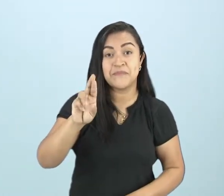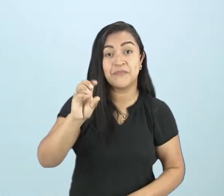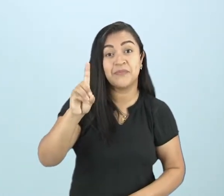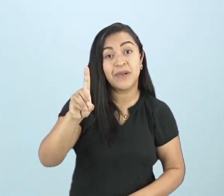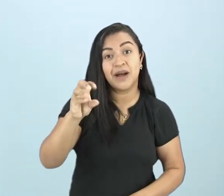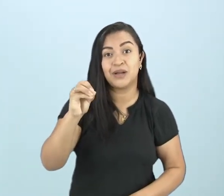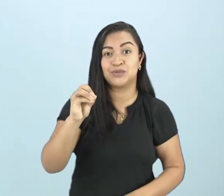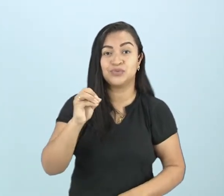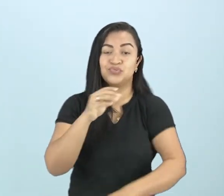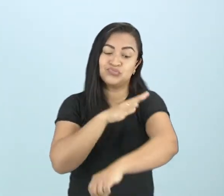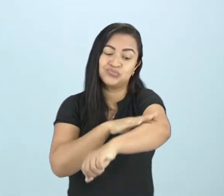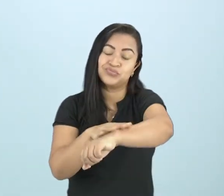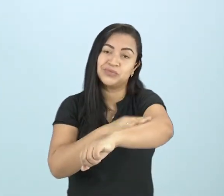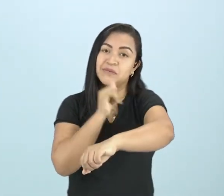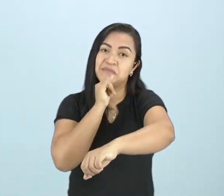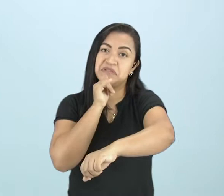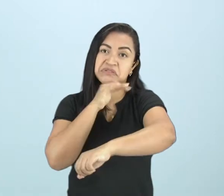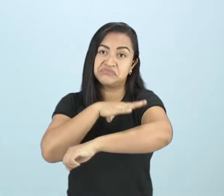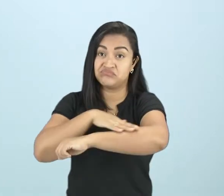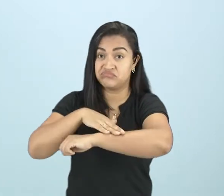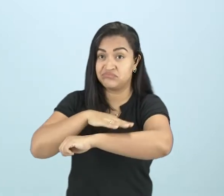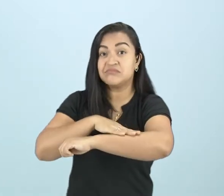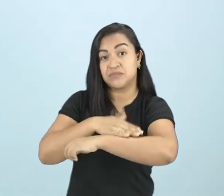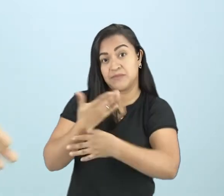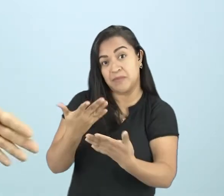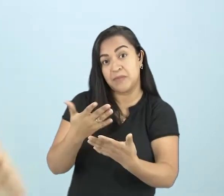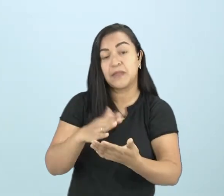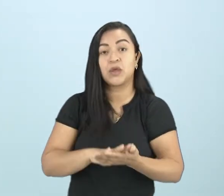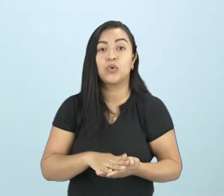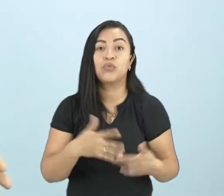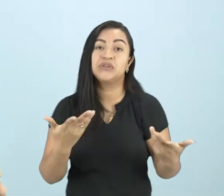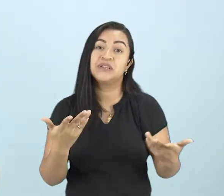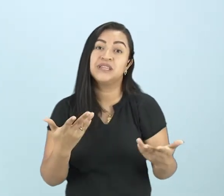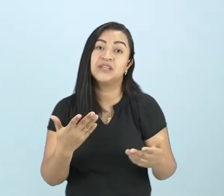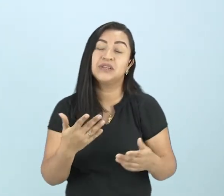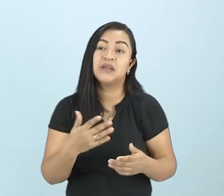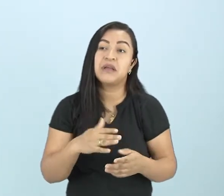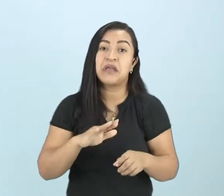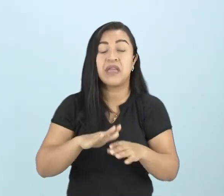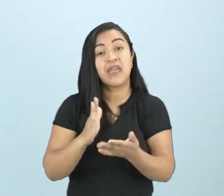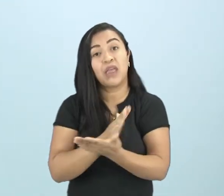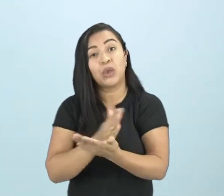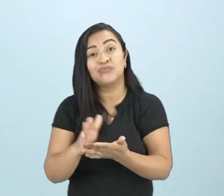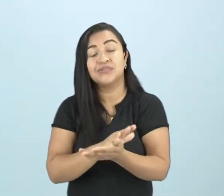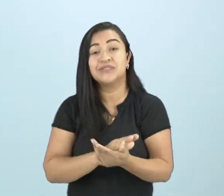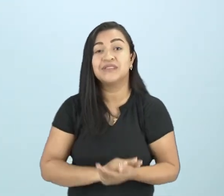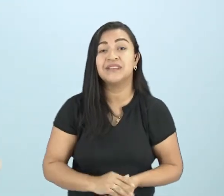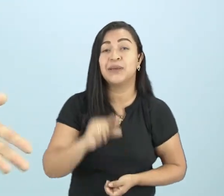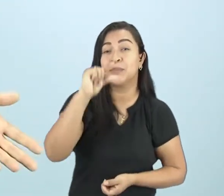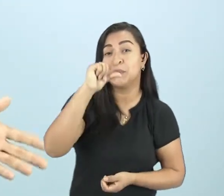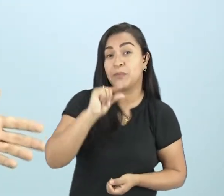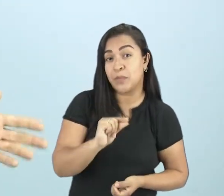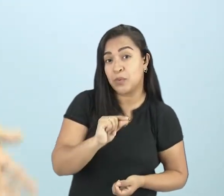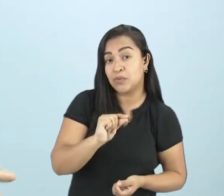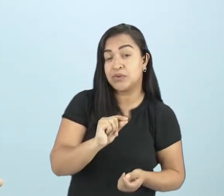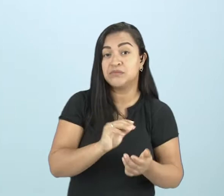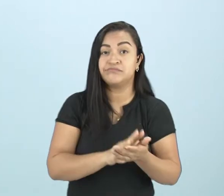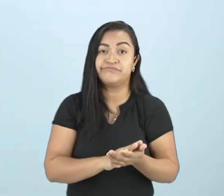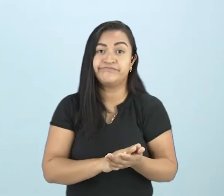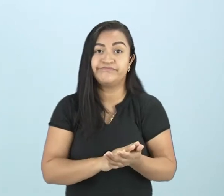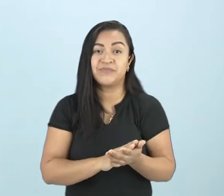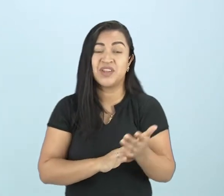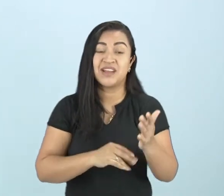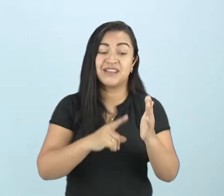escuro. E você pode ter um indivíduo que tenha pouca expressão para a característica de pigmentação, vou ter um indivíduo da